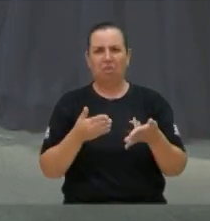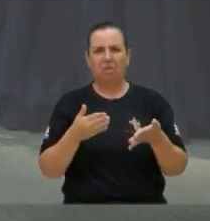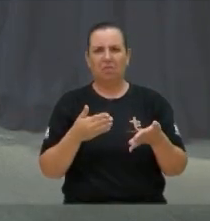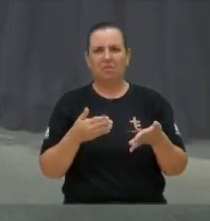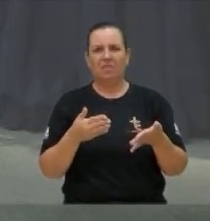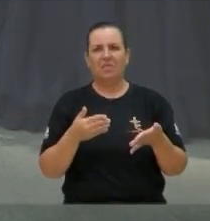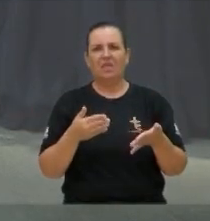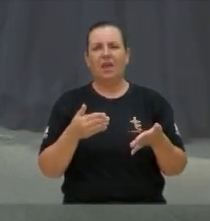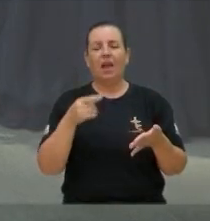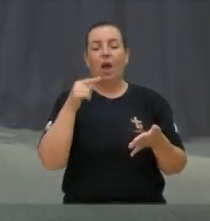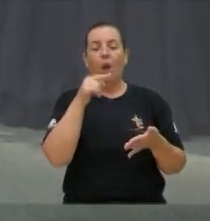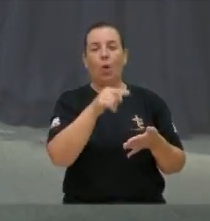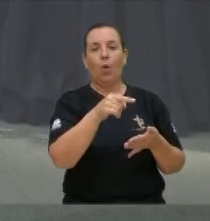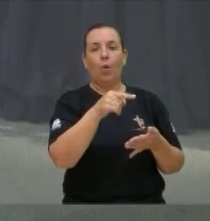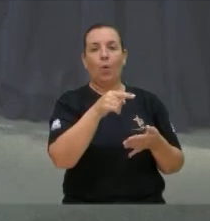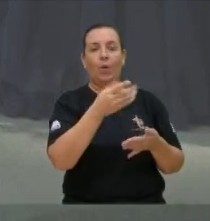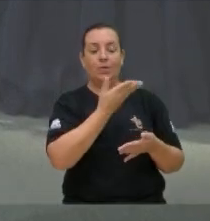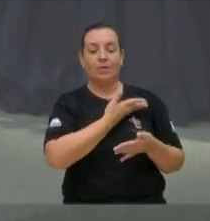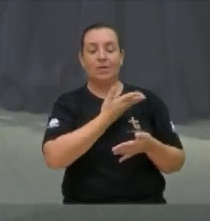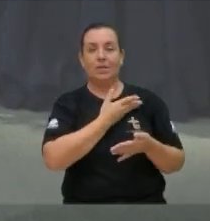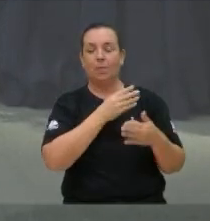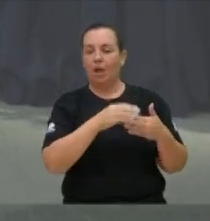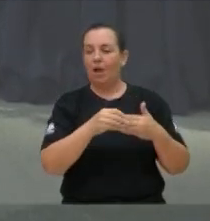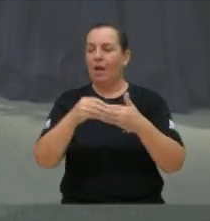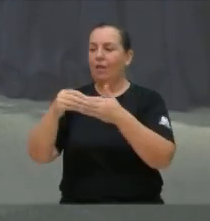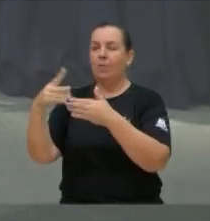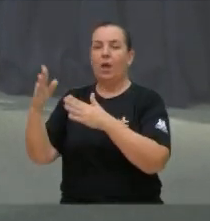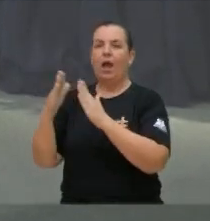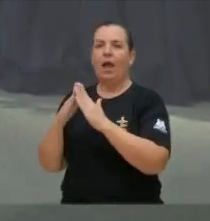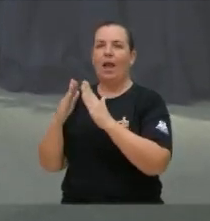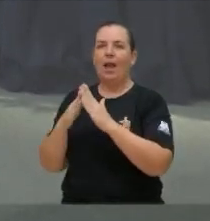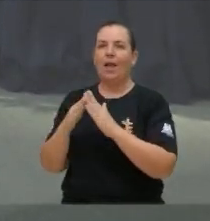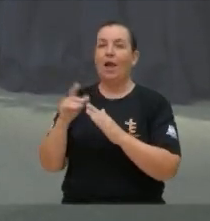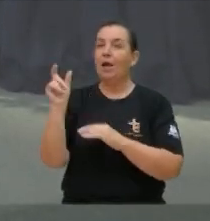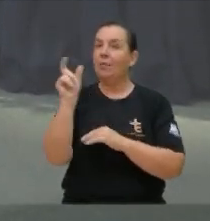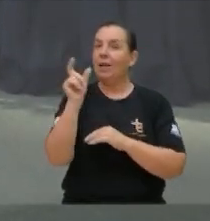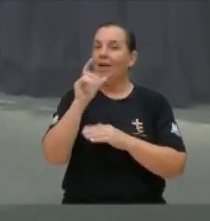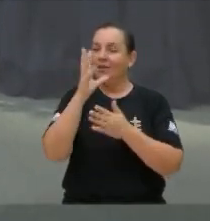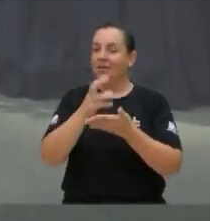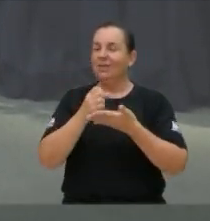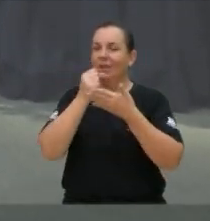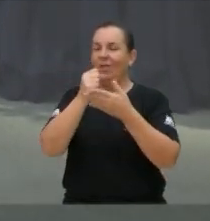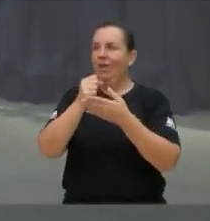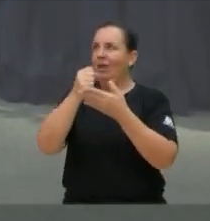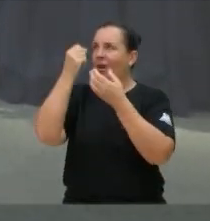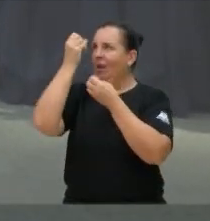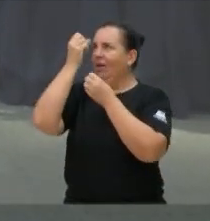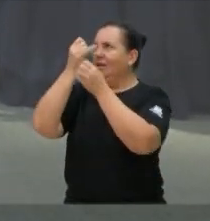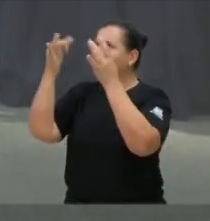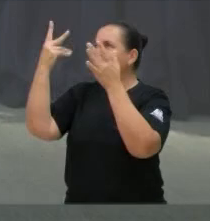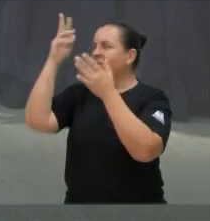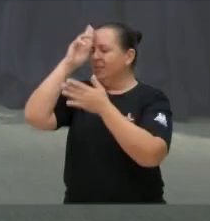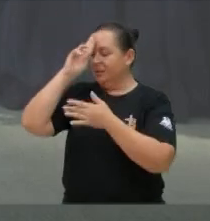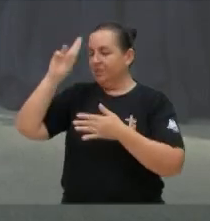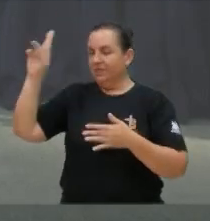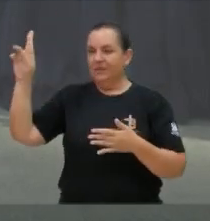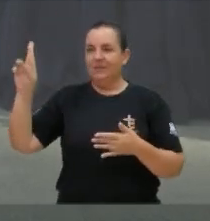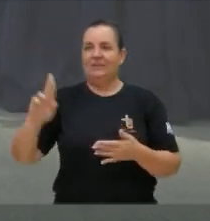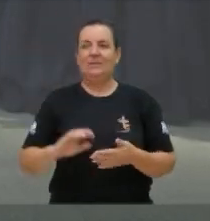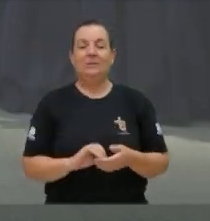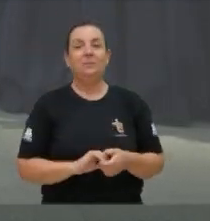a levou para sua casa. Palavra da salvação. Glória a vós,